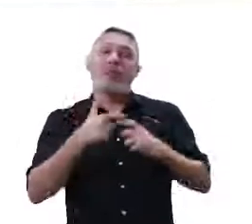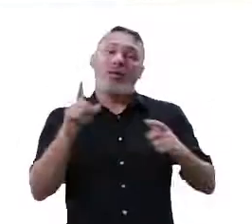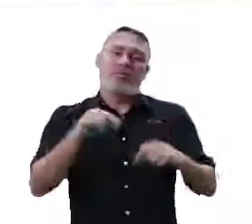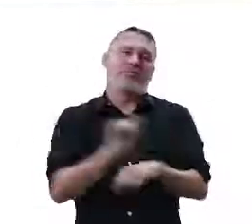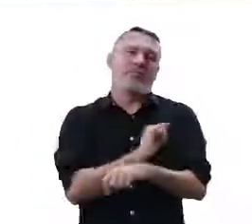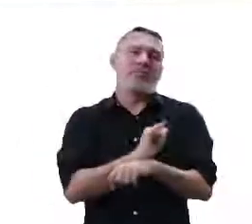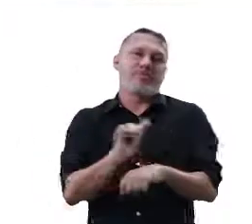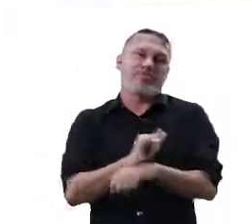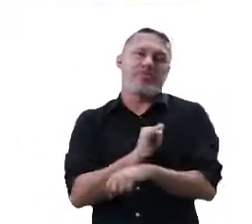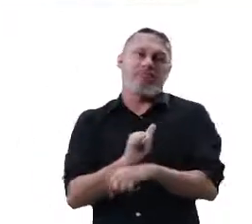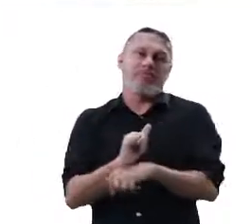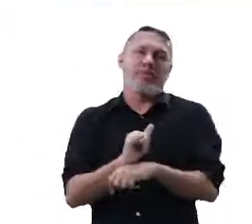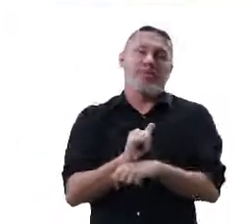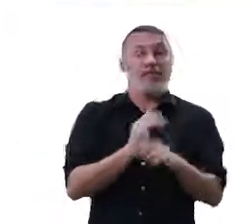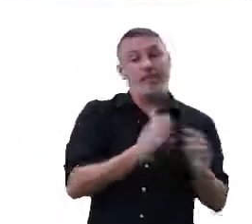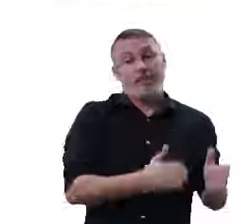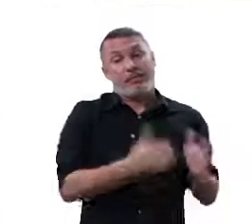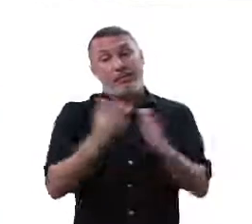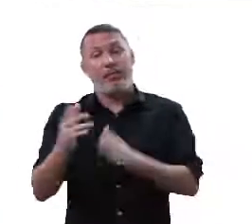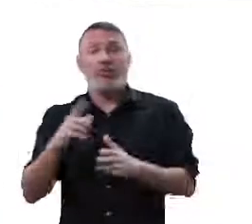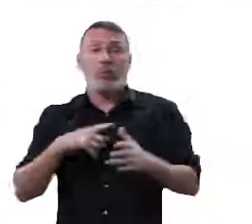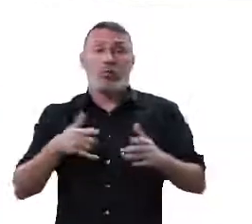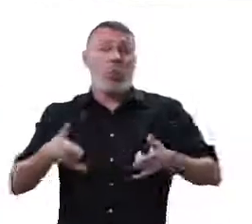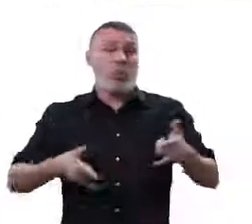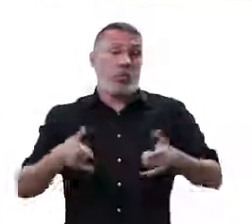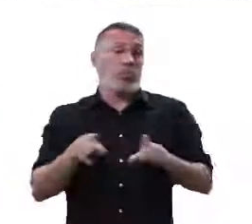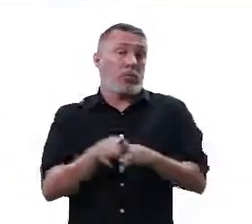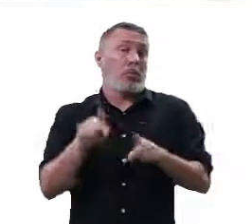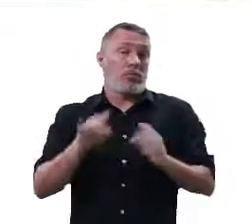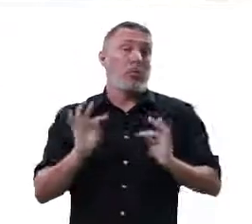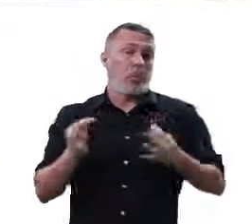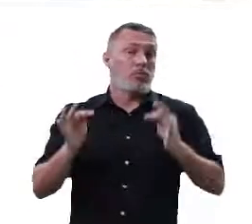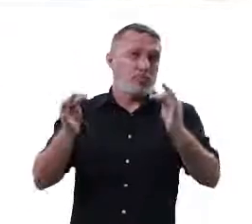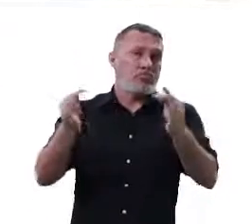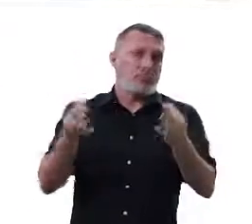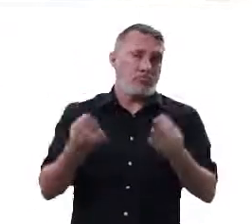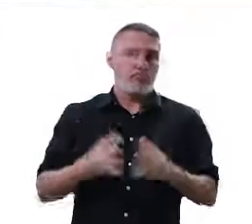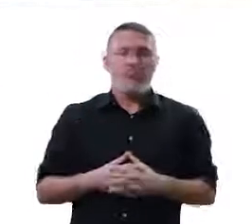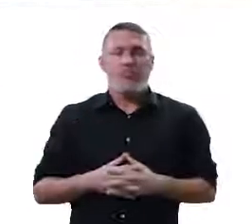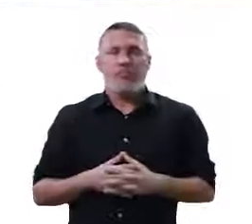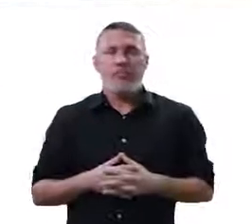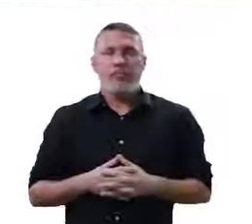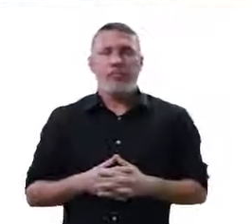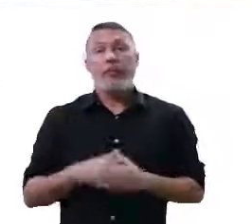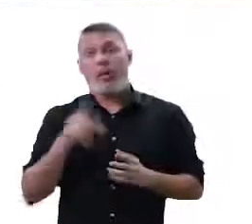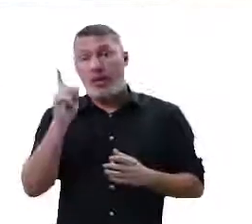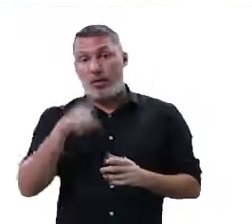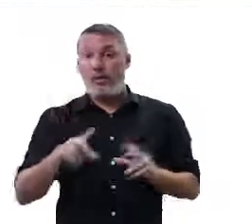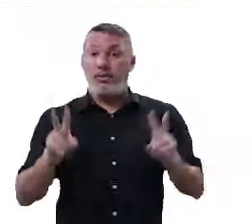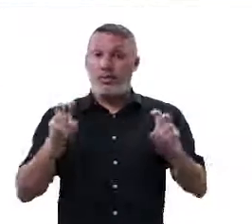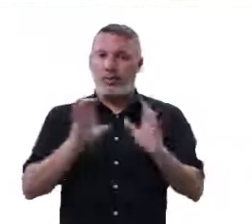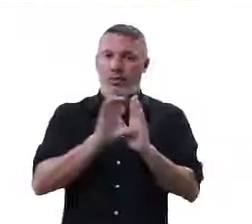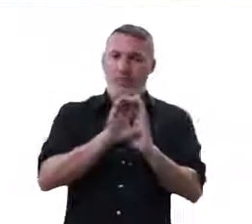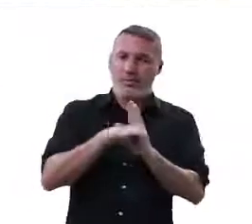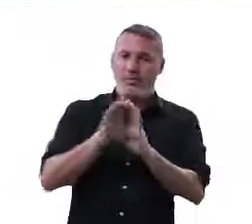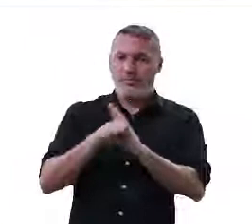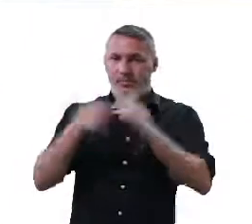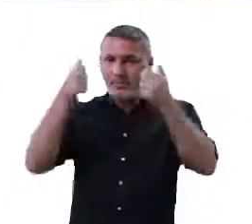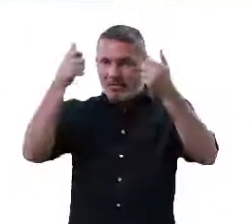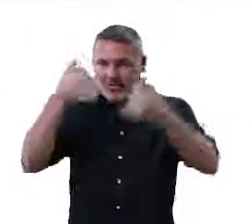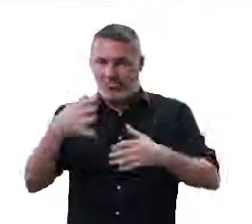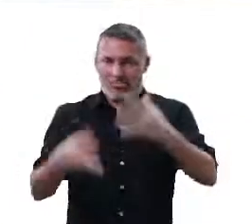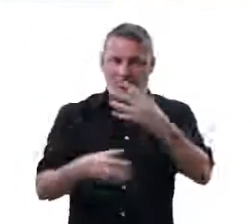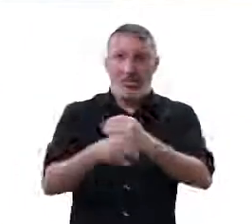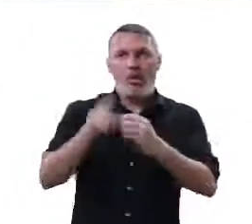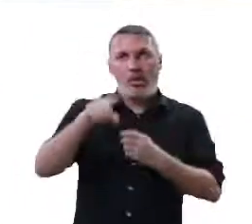da população. Então, são técnicas. O robô se enquadra na questão da tecnologia. Tá? Então, essa é a